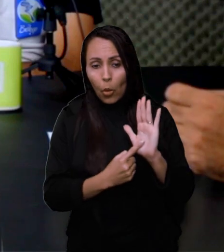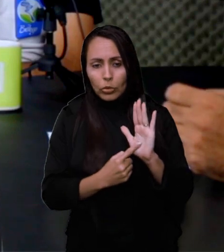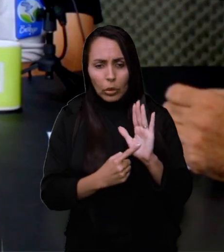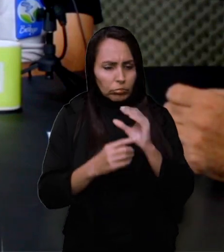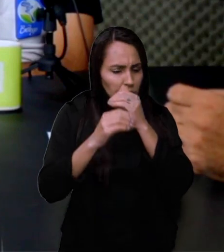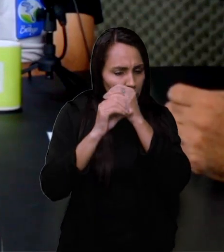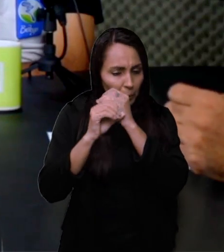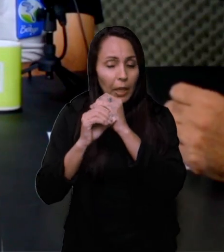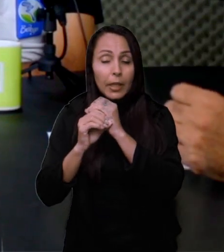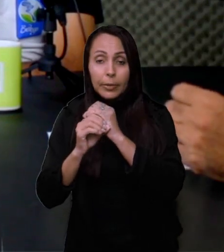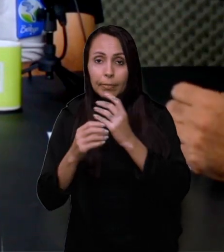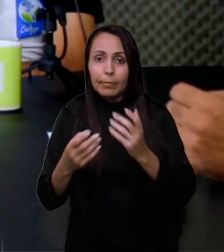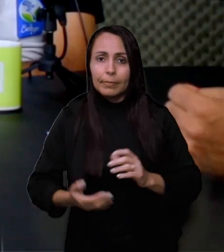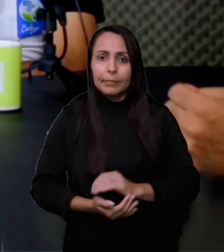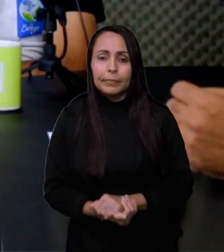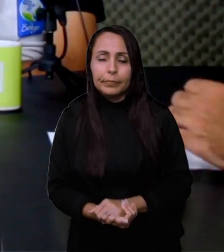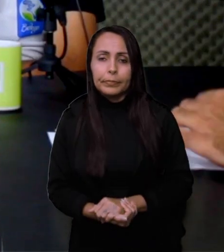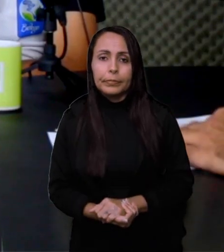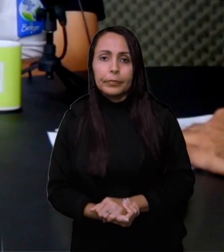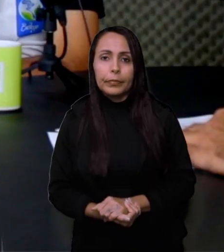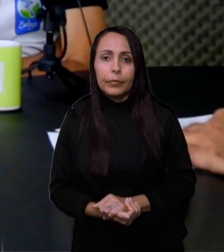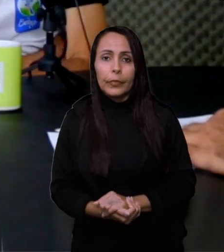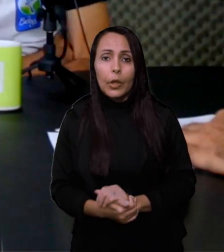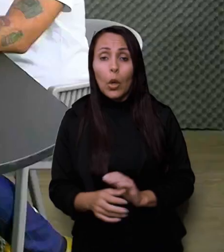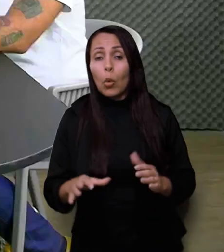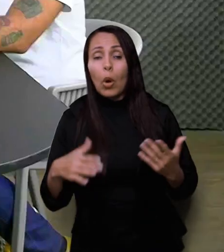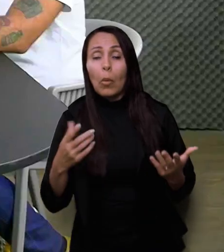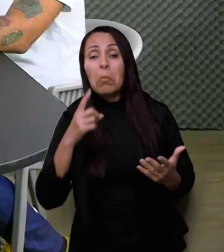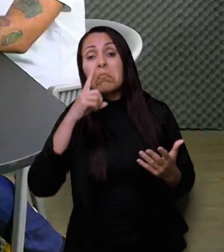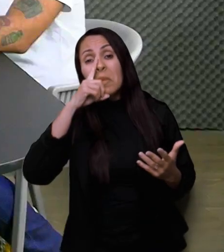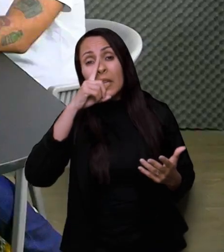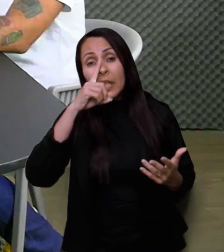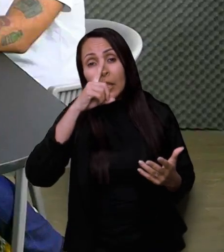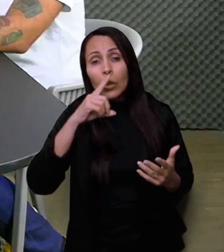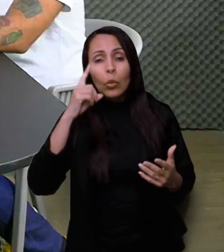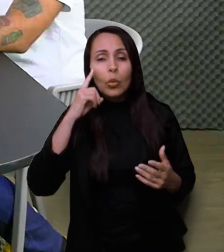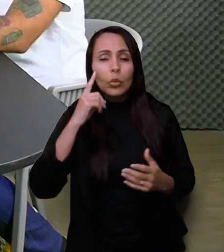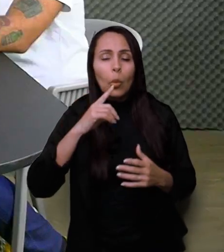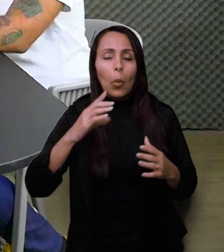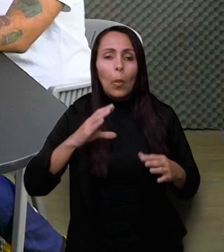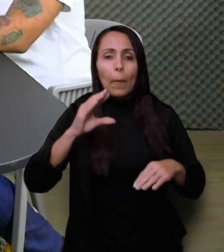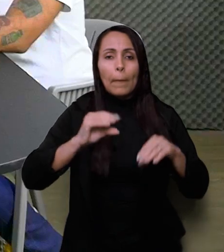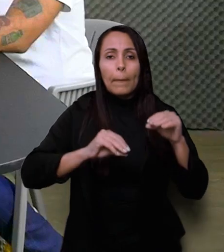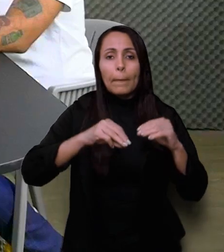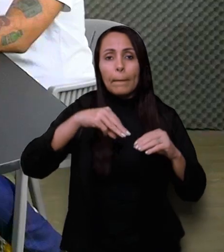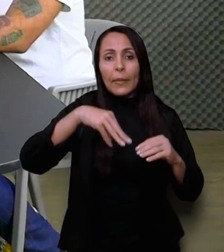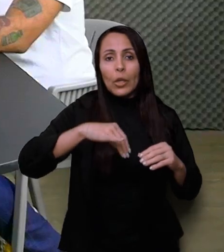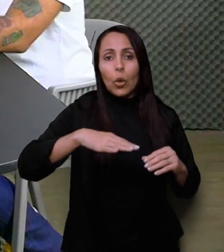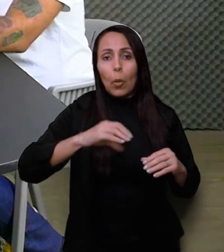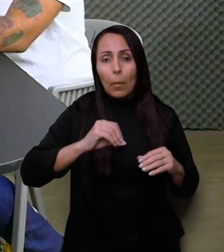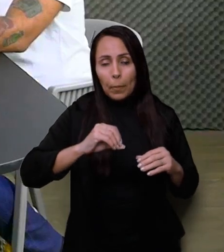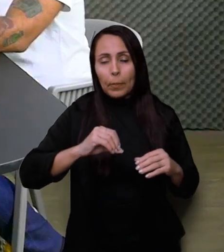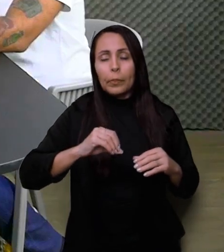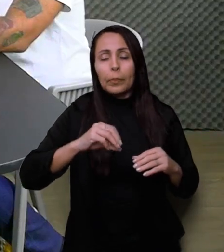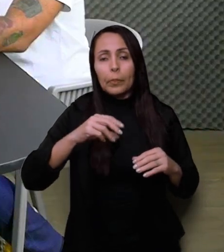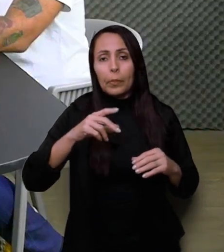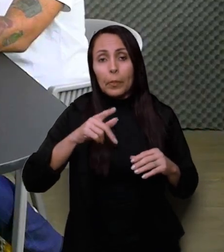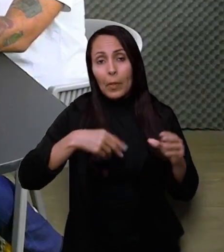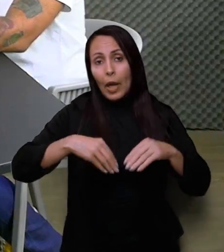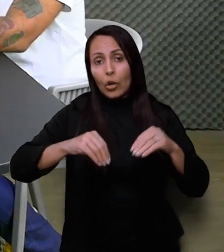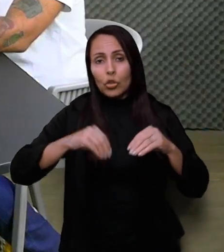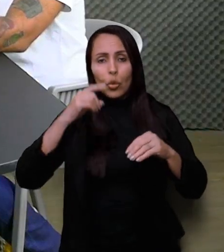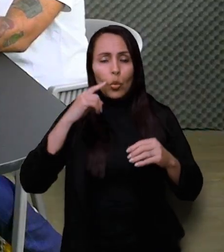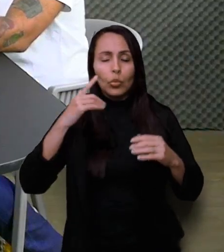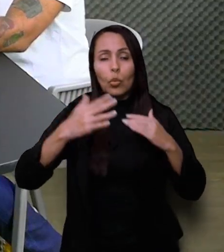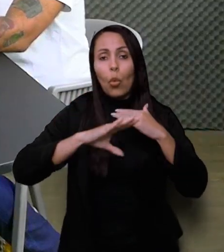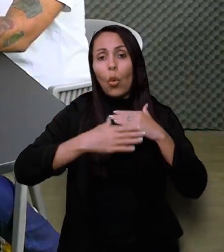bem difícil. Clara, qual é o perigo do microplástico no oceano? Não só do microplástico, eu falo da poluição